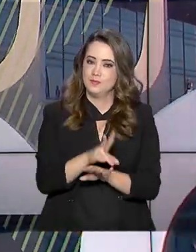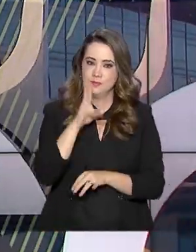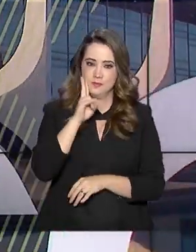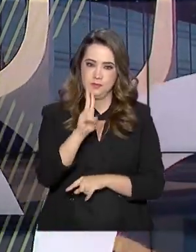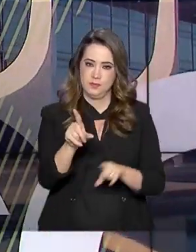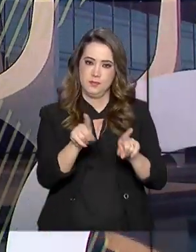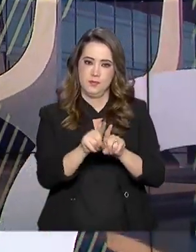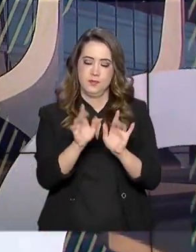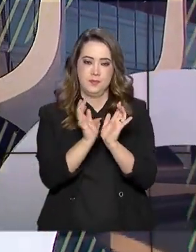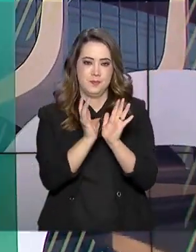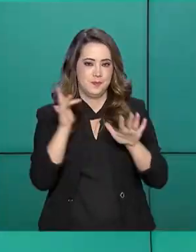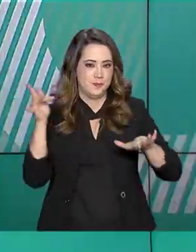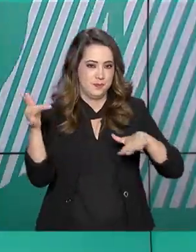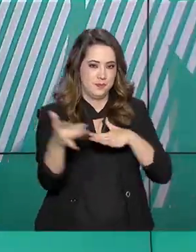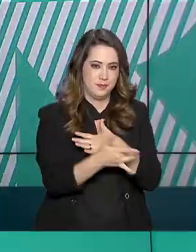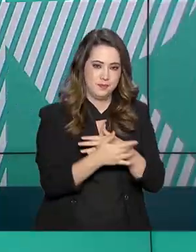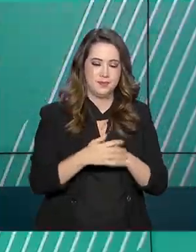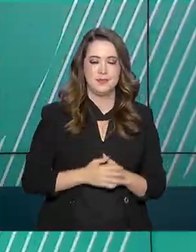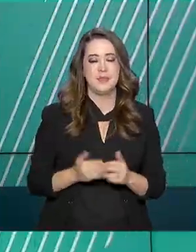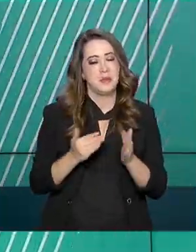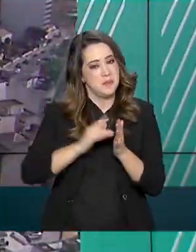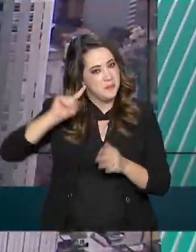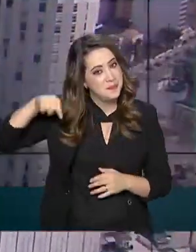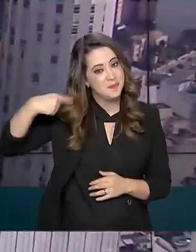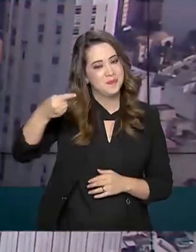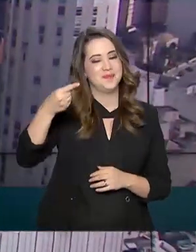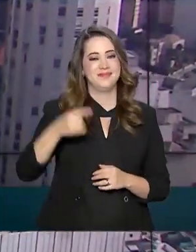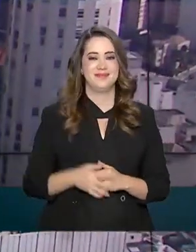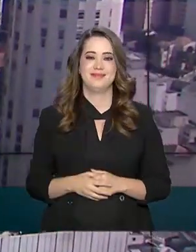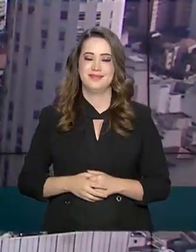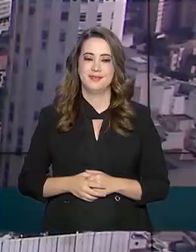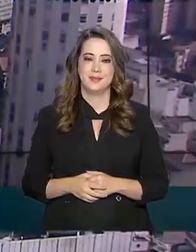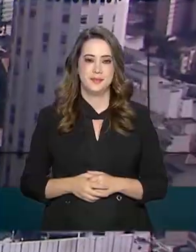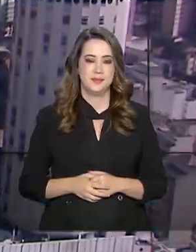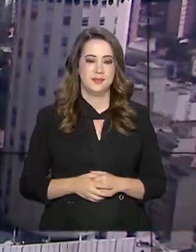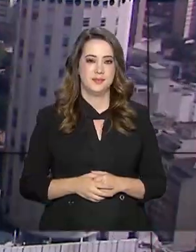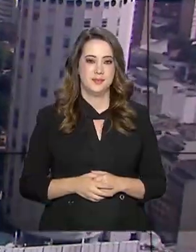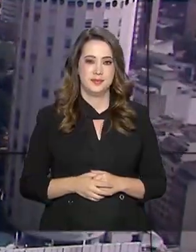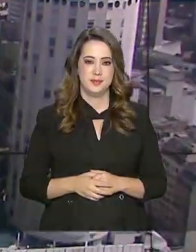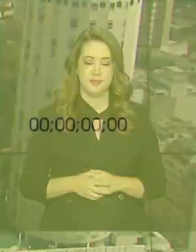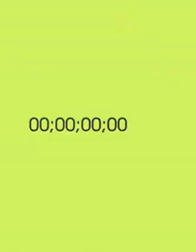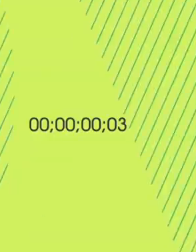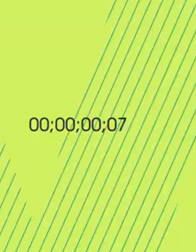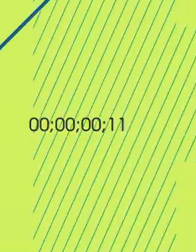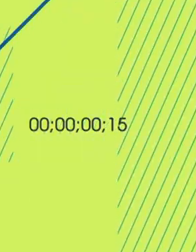acompanha a gente também pelas redes sociais até a próxima edição